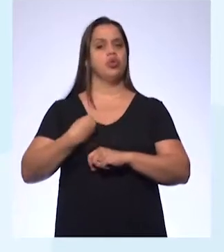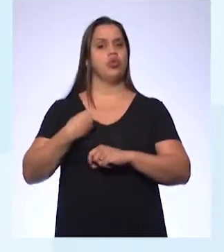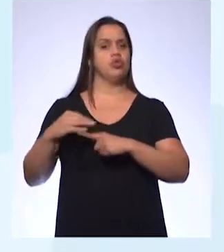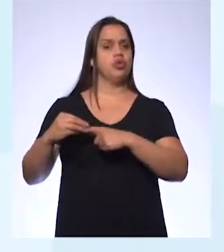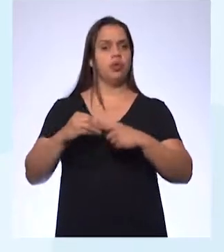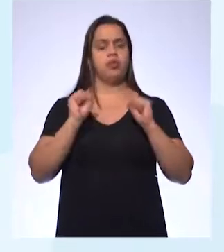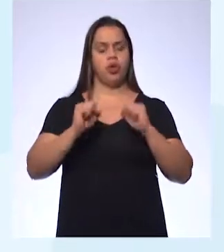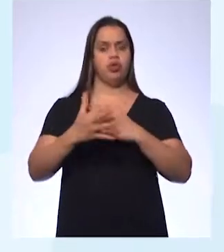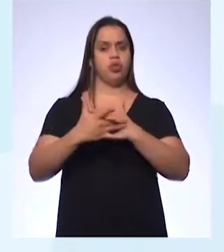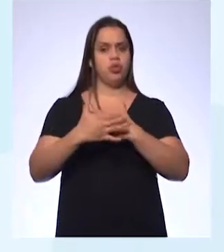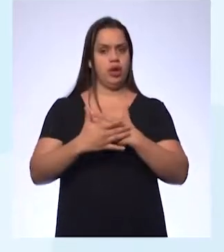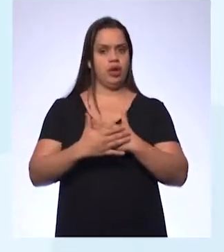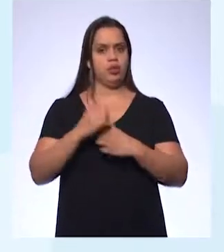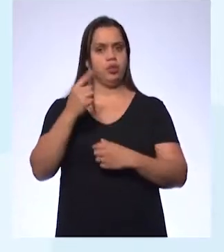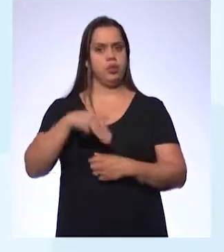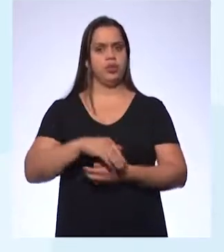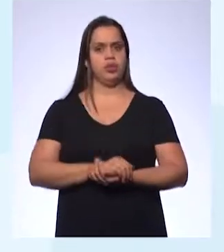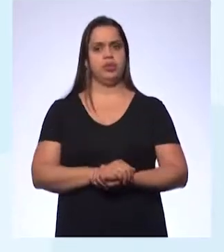1 minuto.